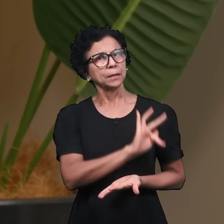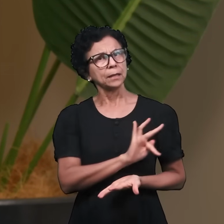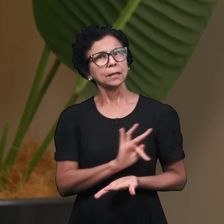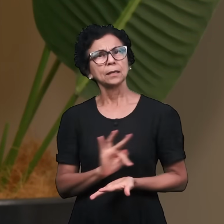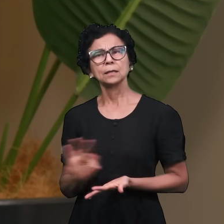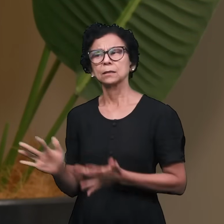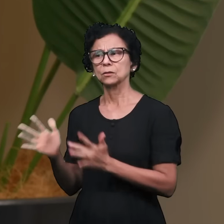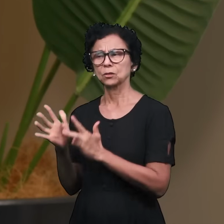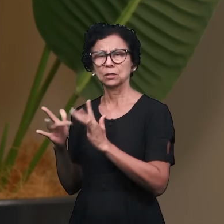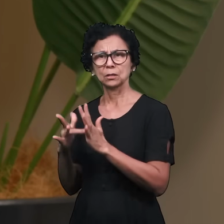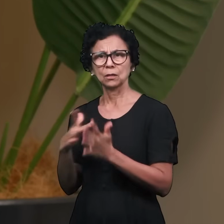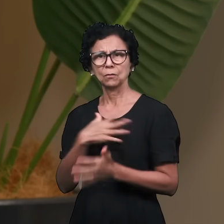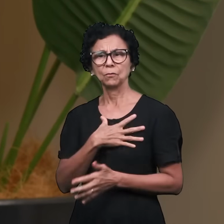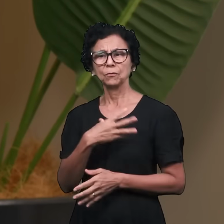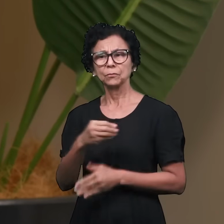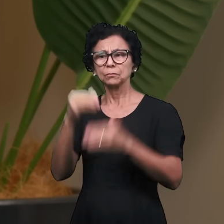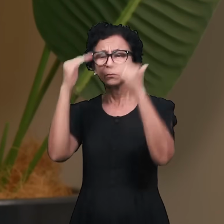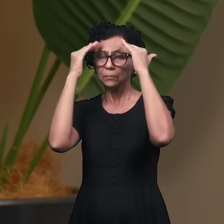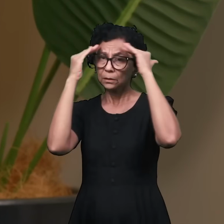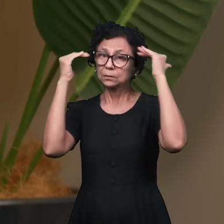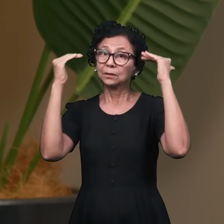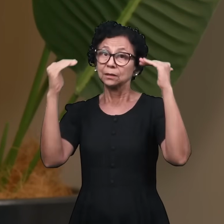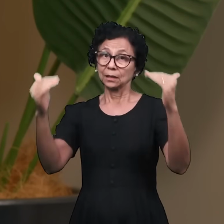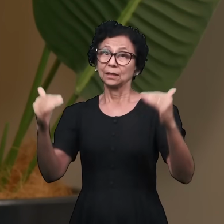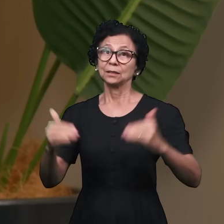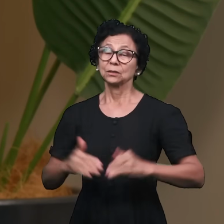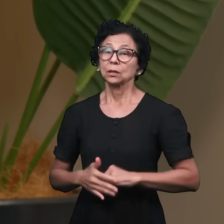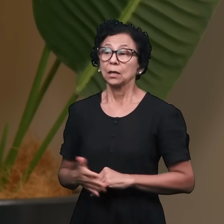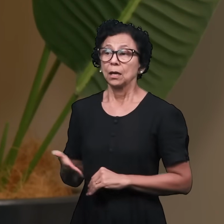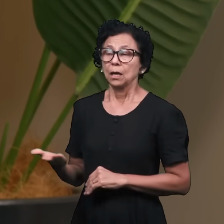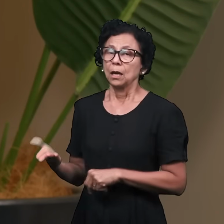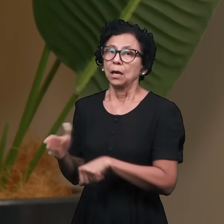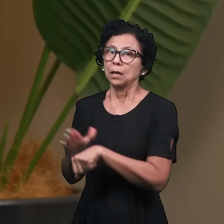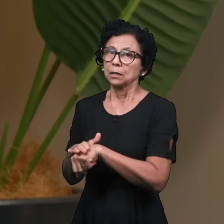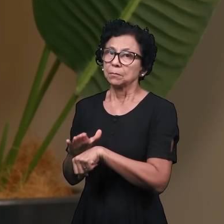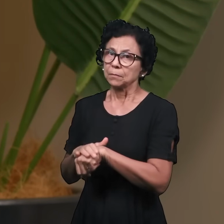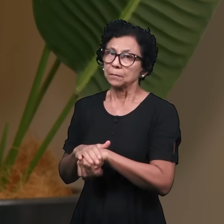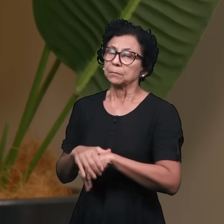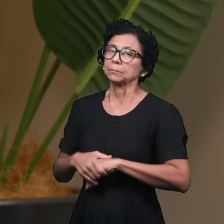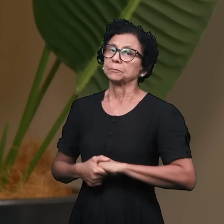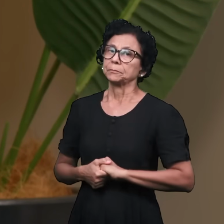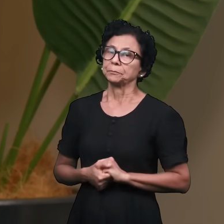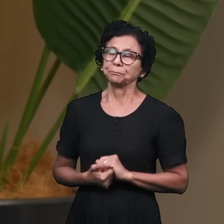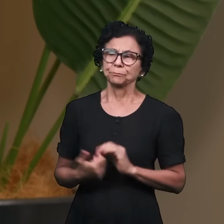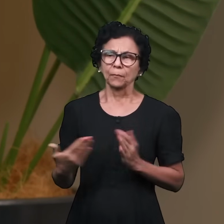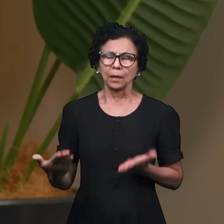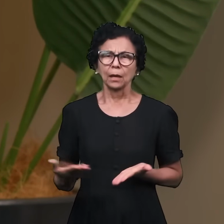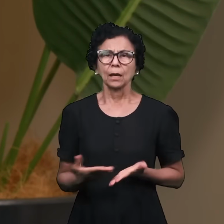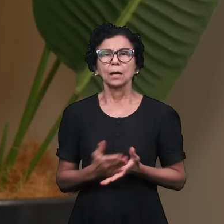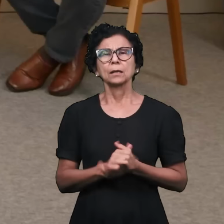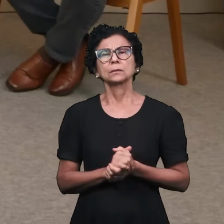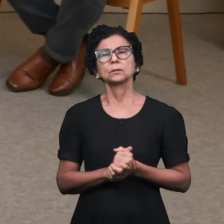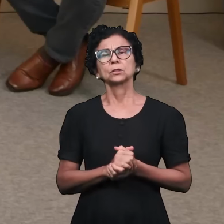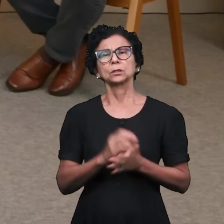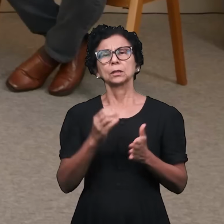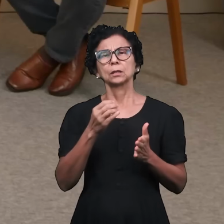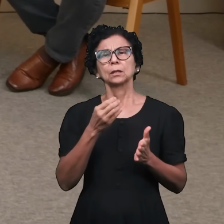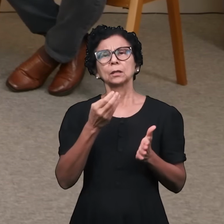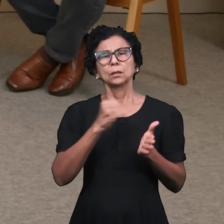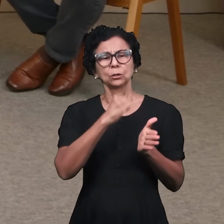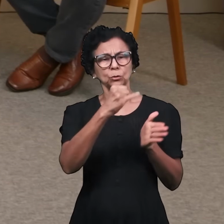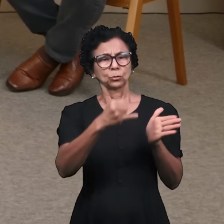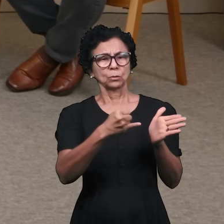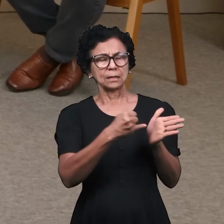de um filho obediente. Inclusive, ele era sujeito a José e Maria, né? Tudo aquilo que foi